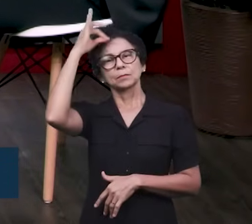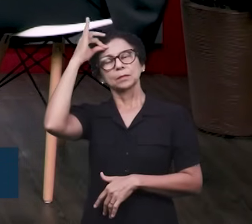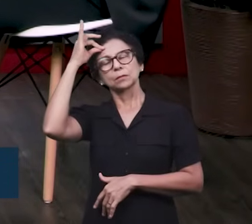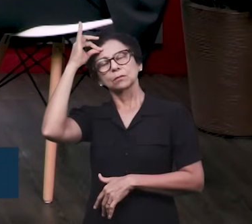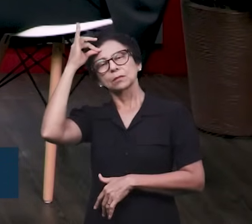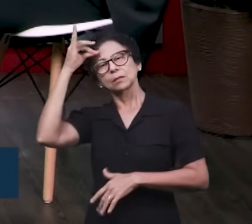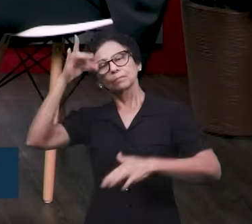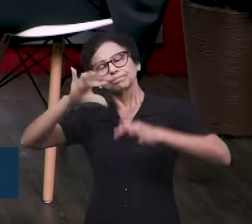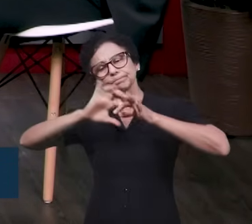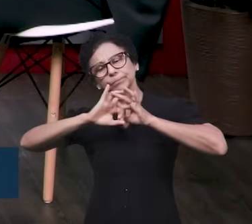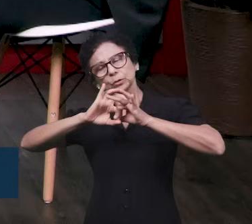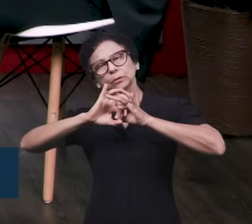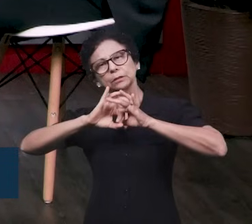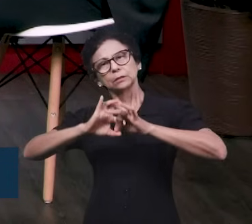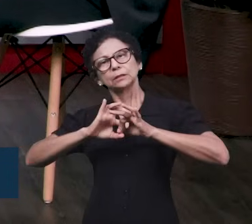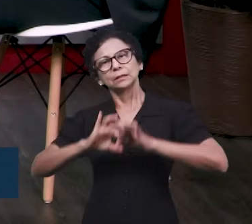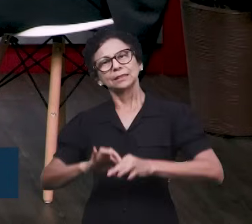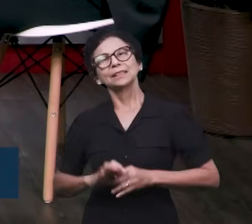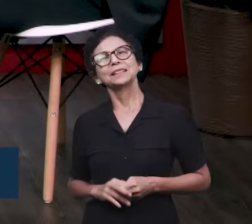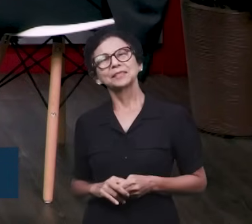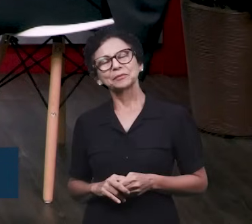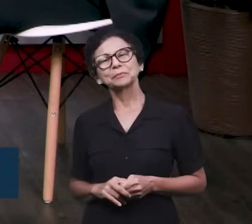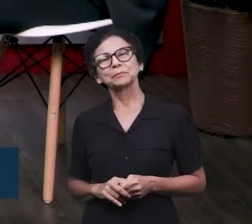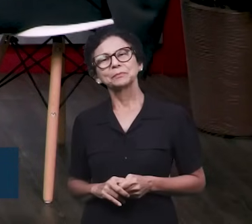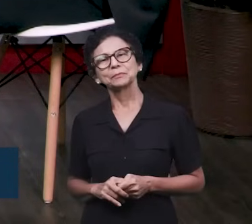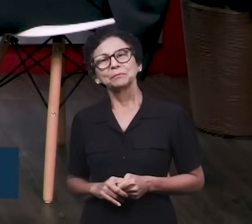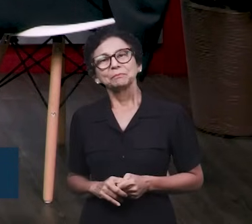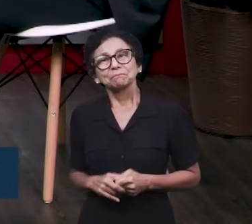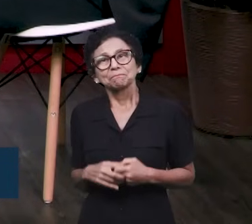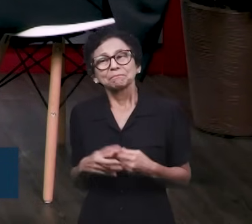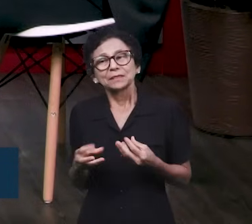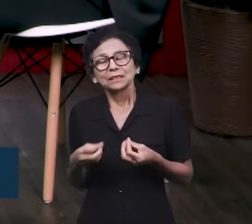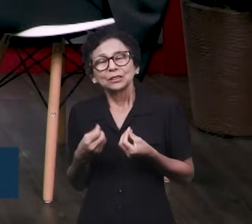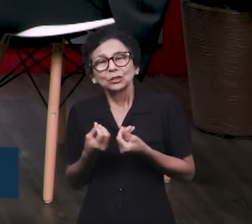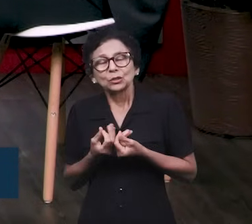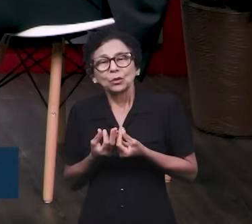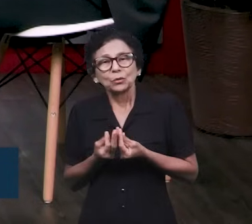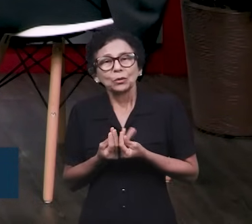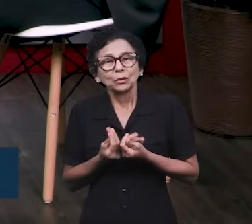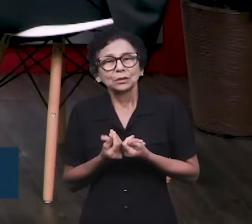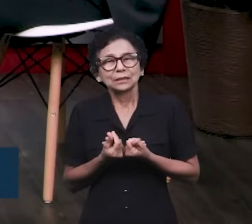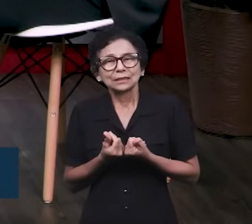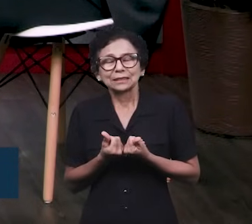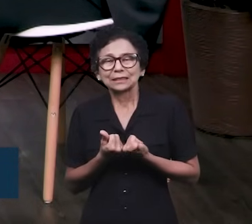nos conduzia, transmitia para aqueles que não nos conheciam